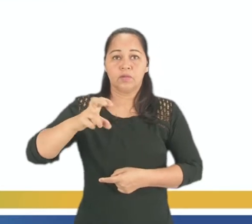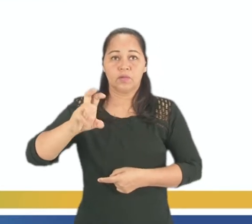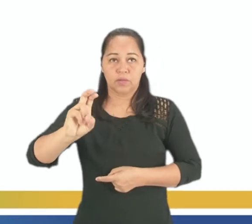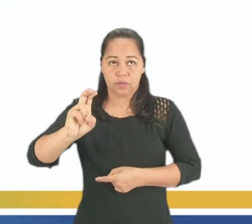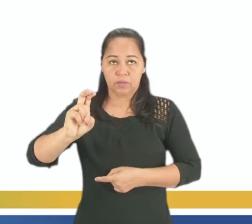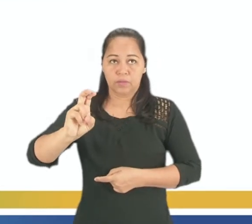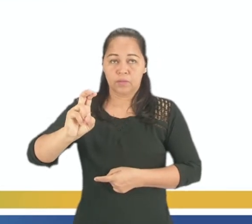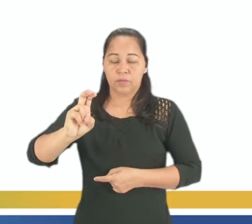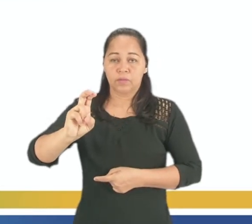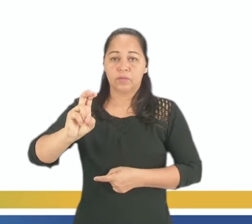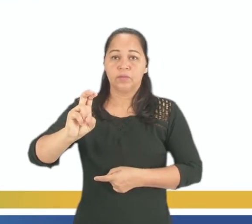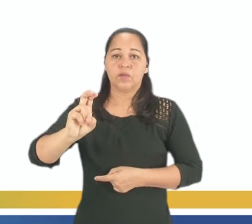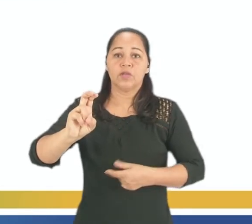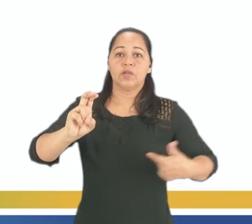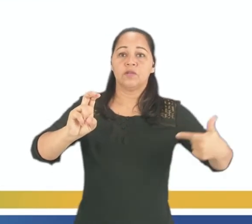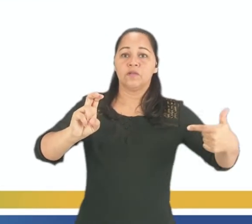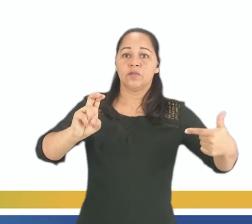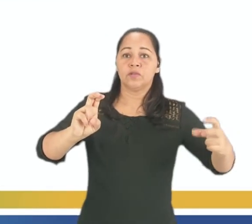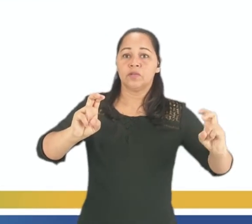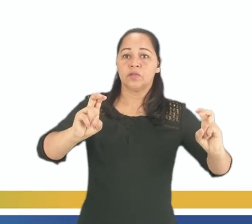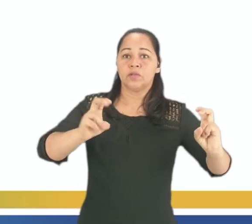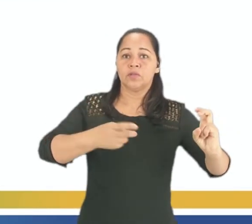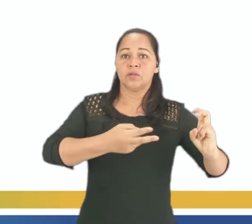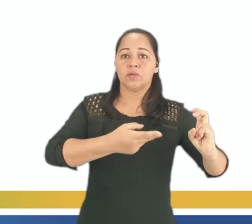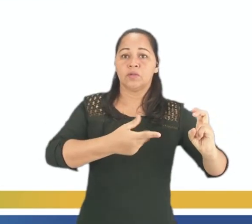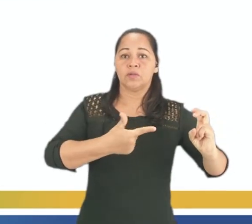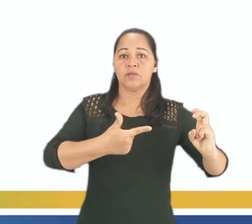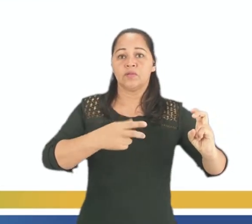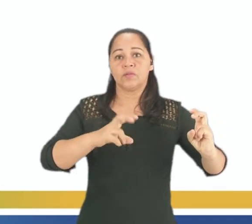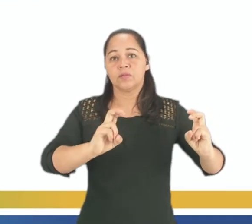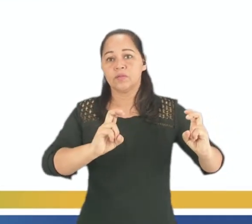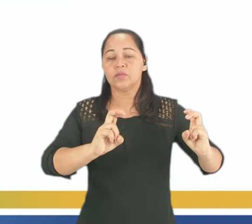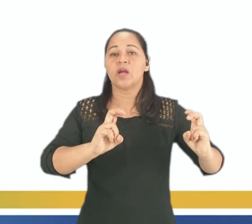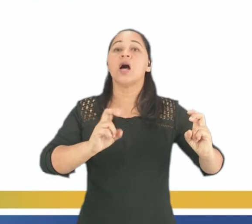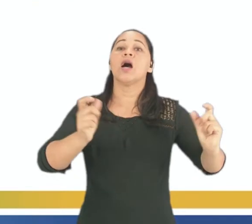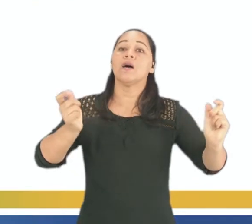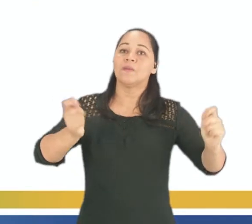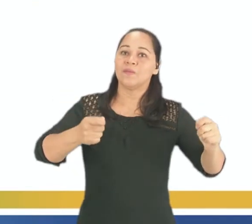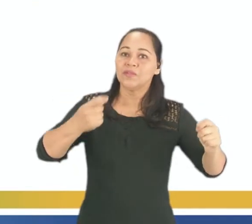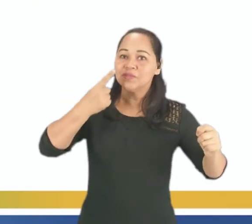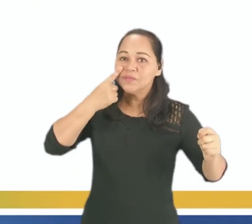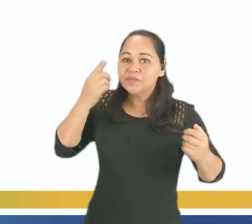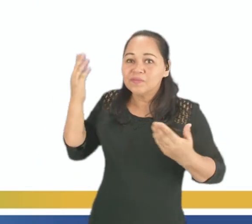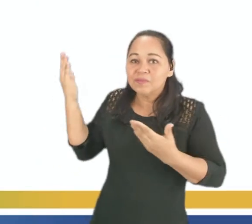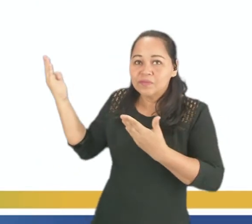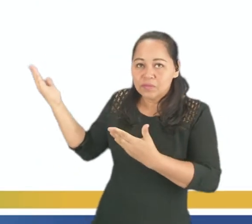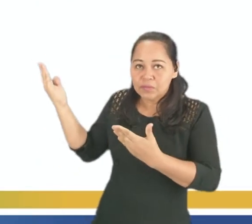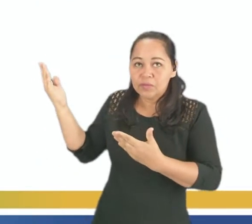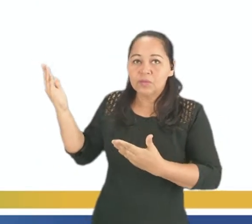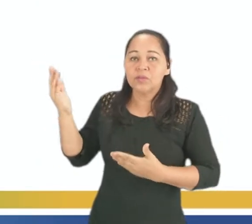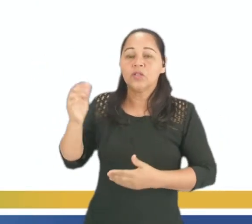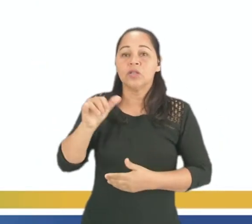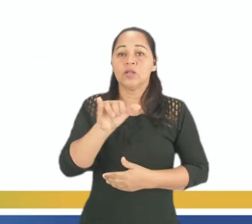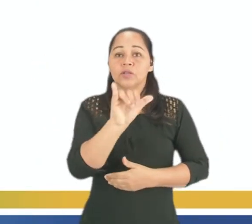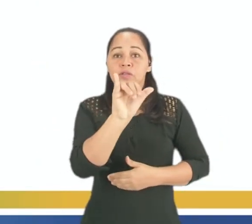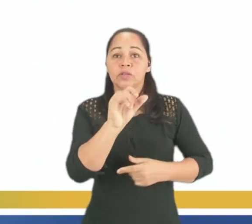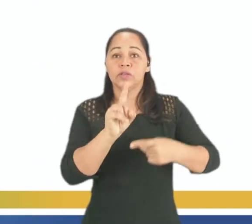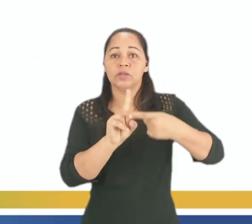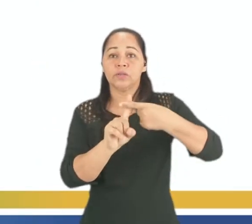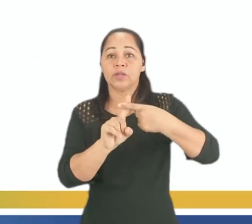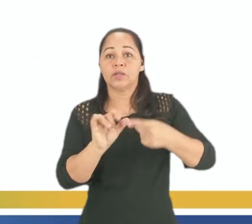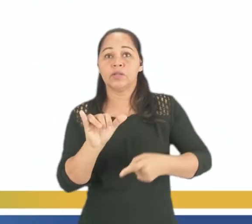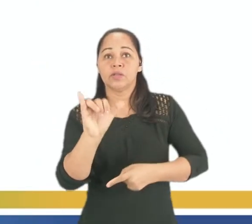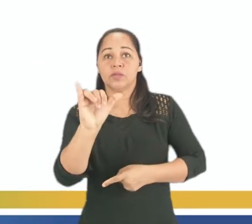25. Como 10 mais 15 é igual a 25, então 25 igual a 25. Isso quer dizer que na primeira